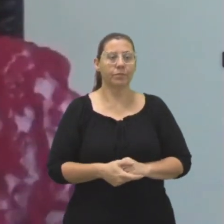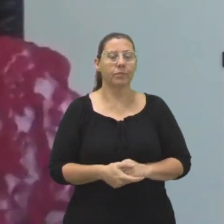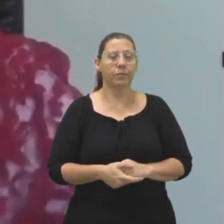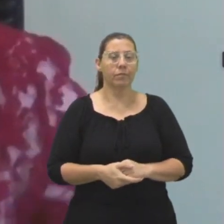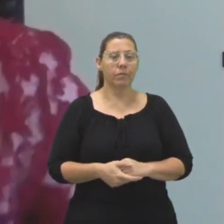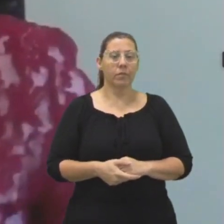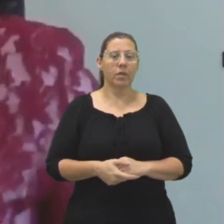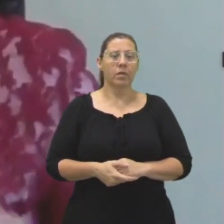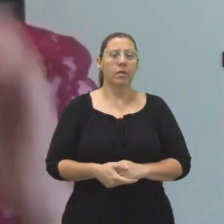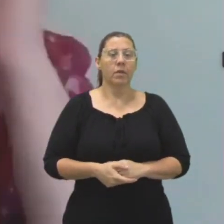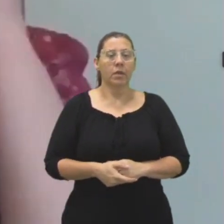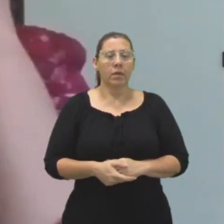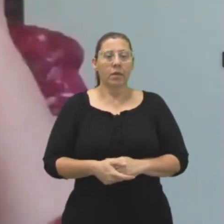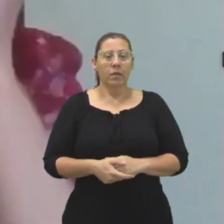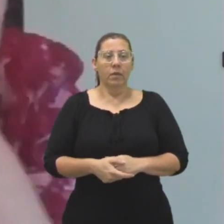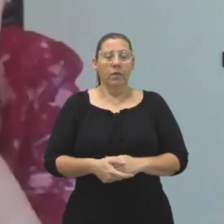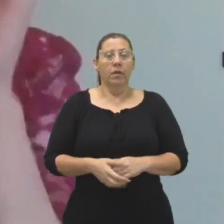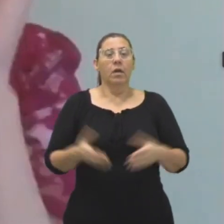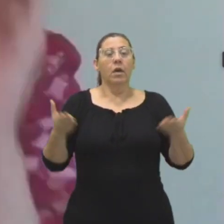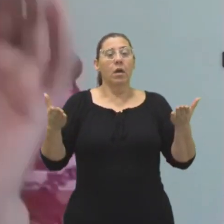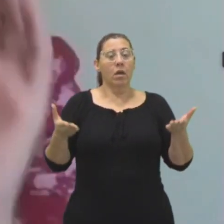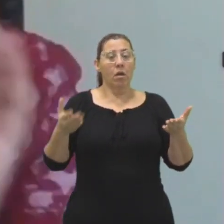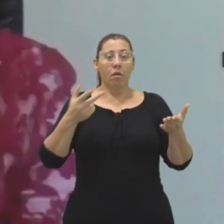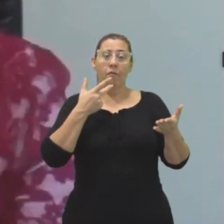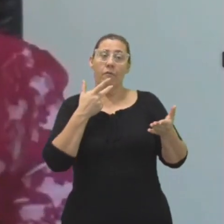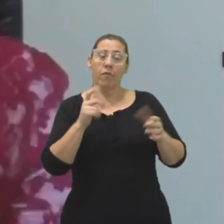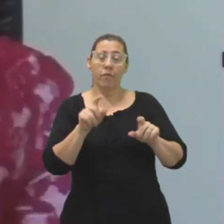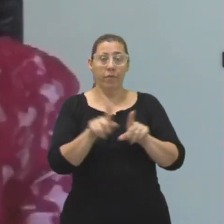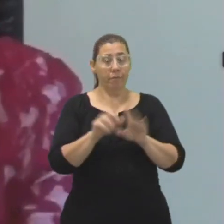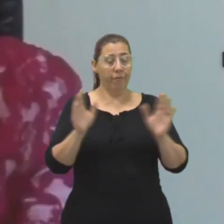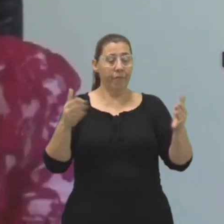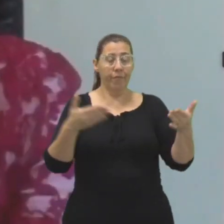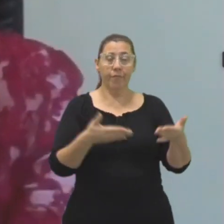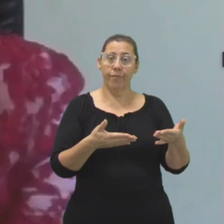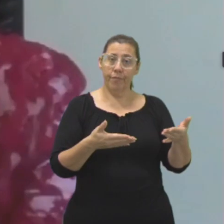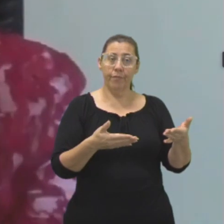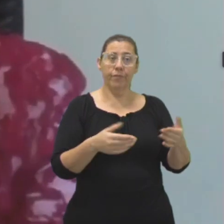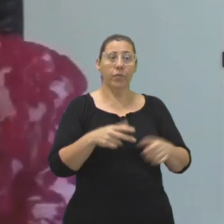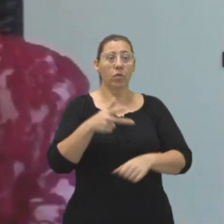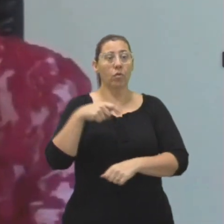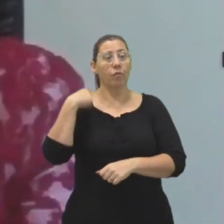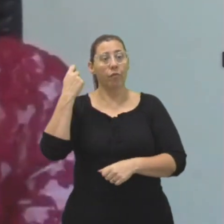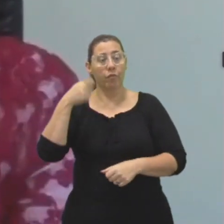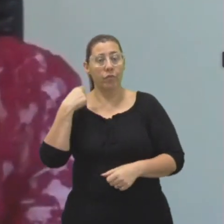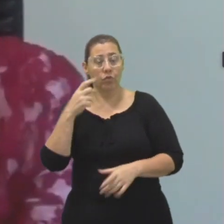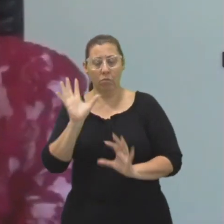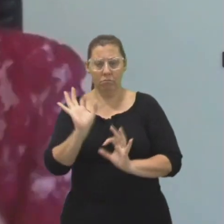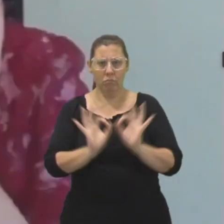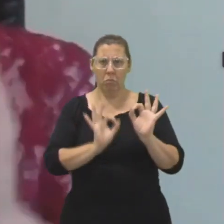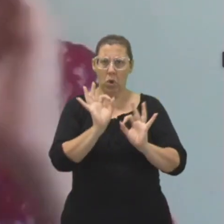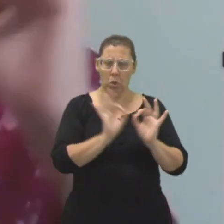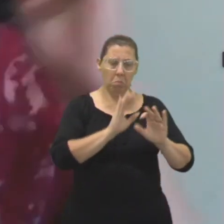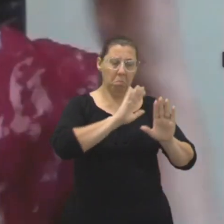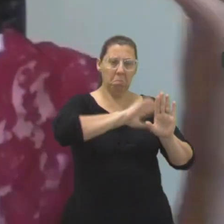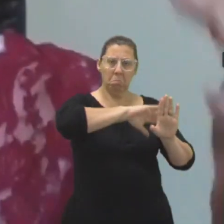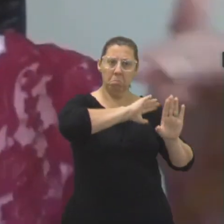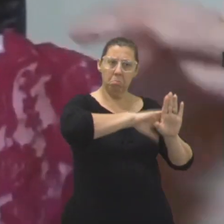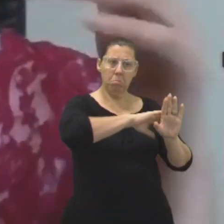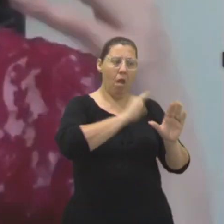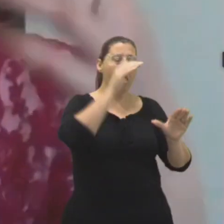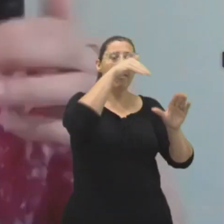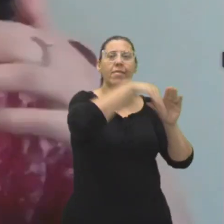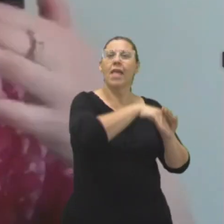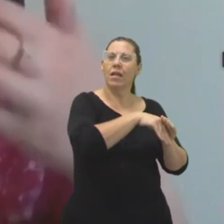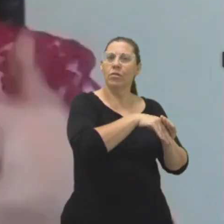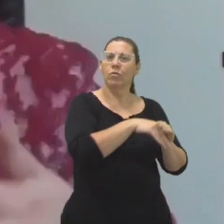Bom, agora vamos falar mais especificamente do vídeo como produção, né? Dentro desse